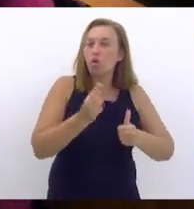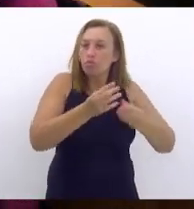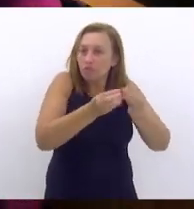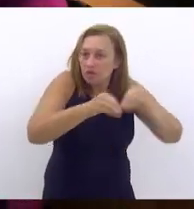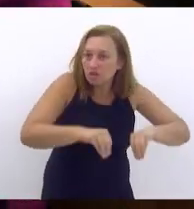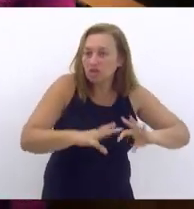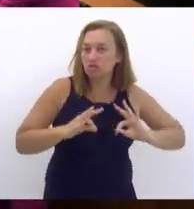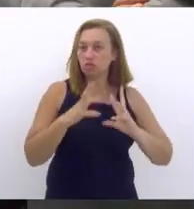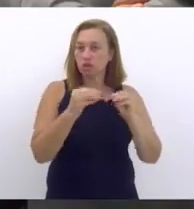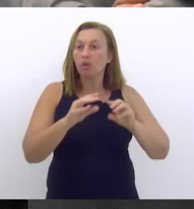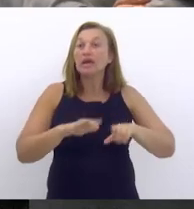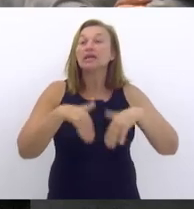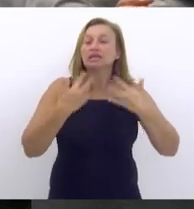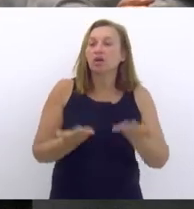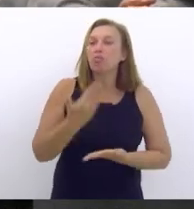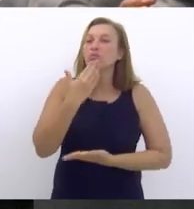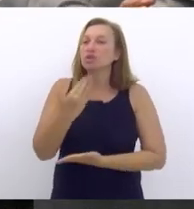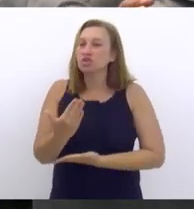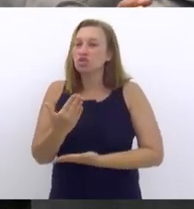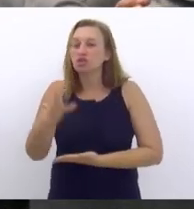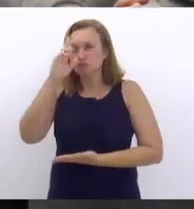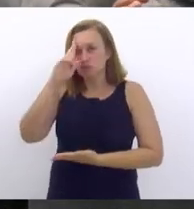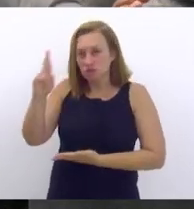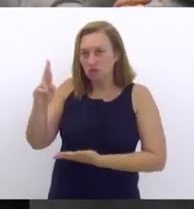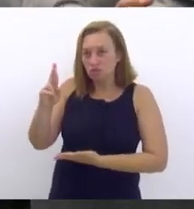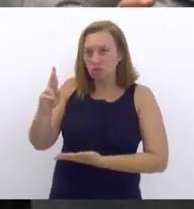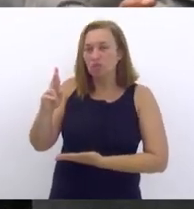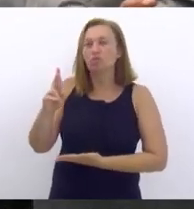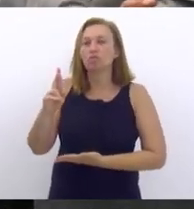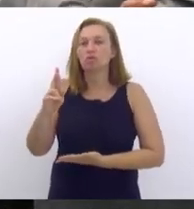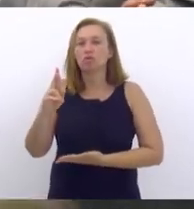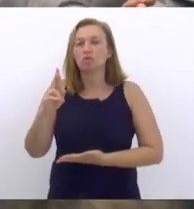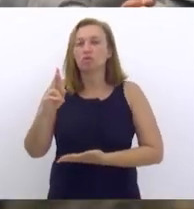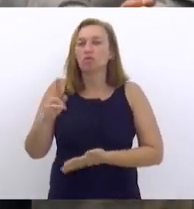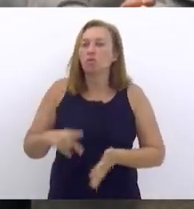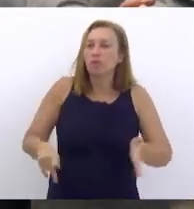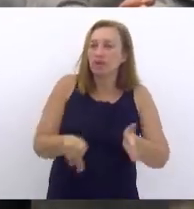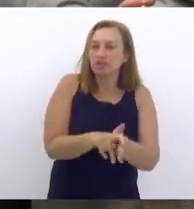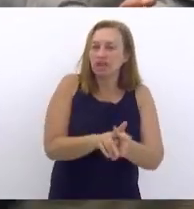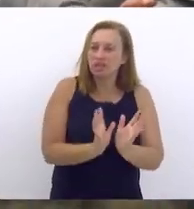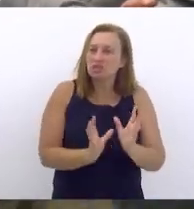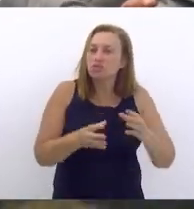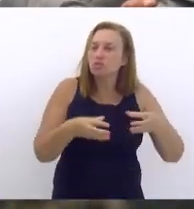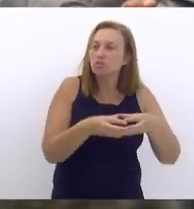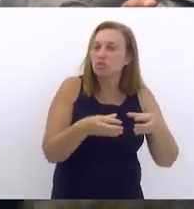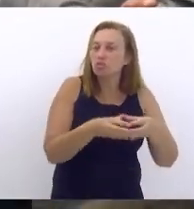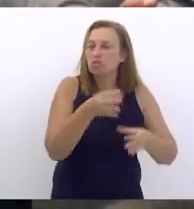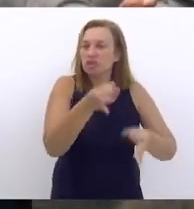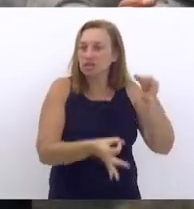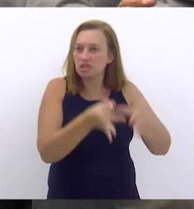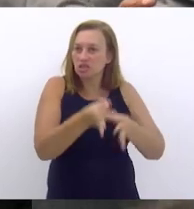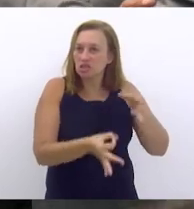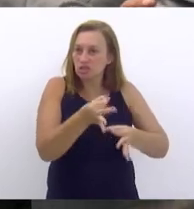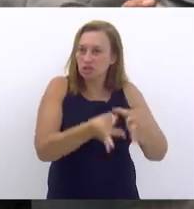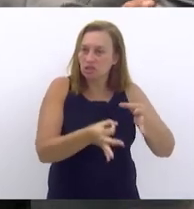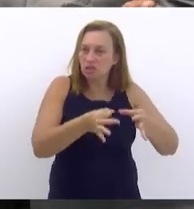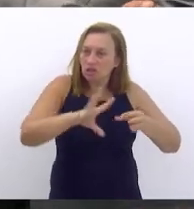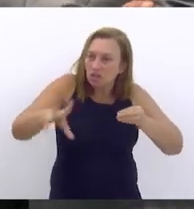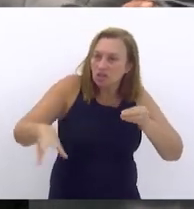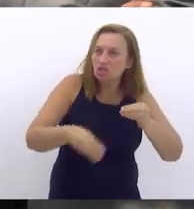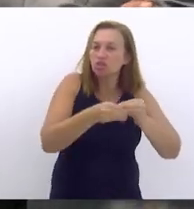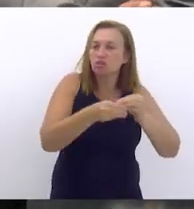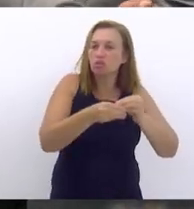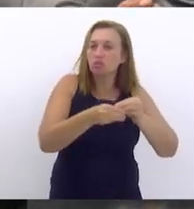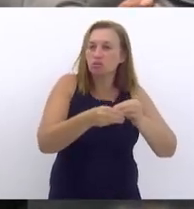definitivo. Então, pedi que Vossa Excelência, como membro da CCJ, leve as ideias de ajuste do texto para que a gente eventualmente inclua no